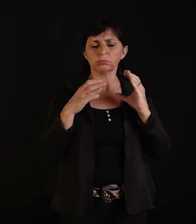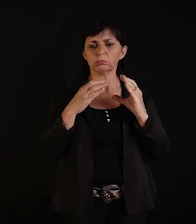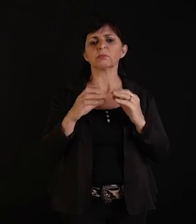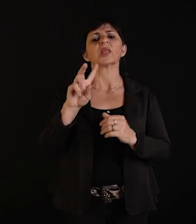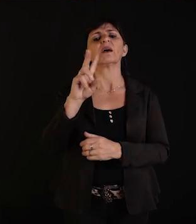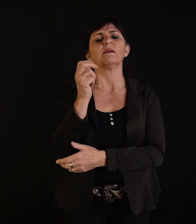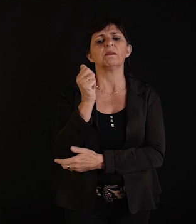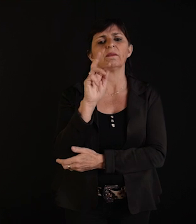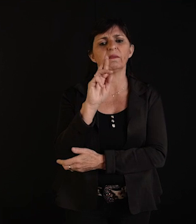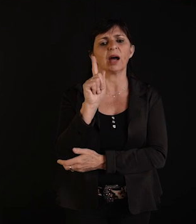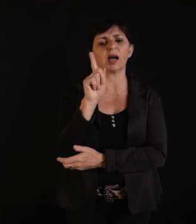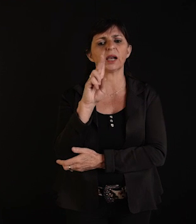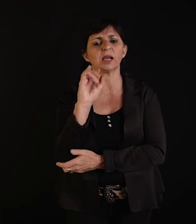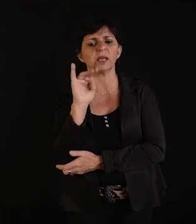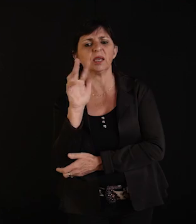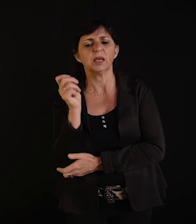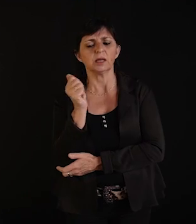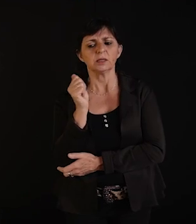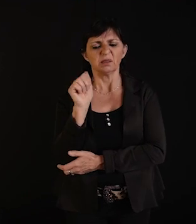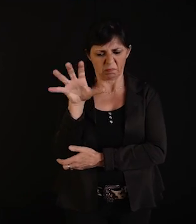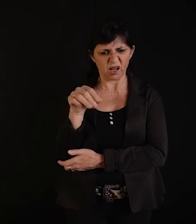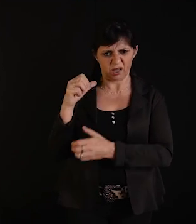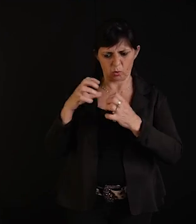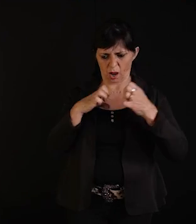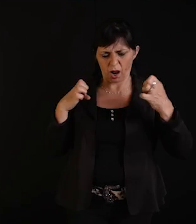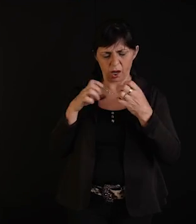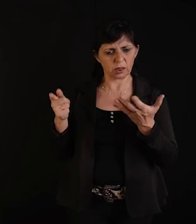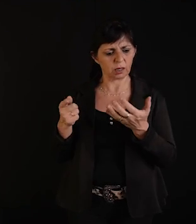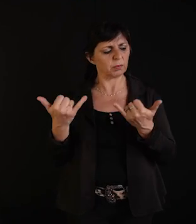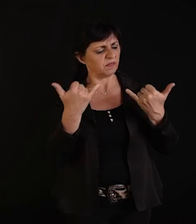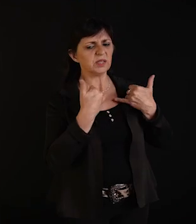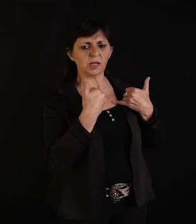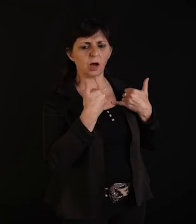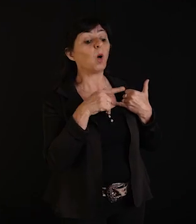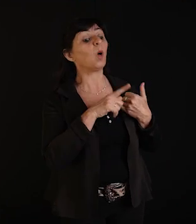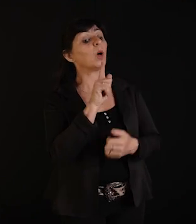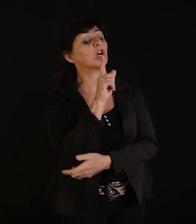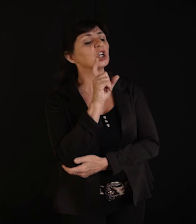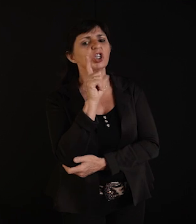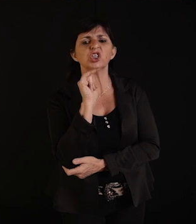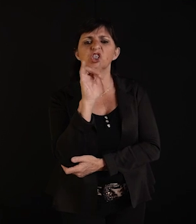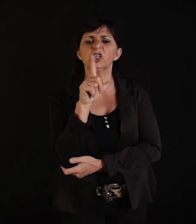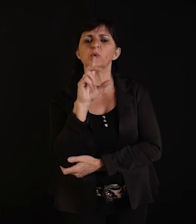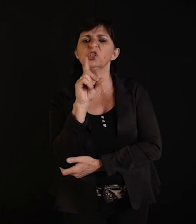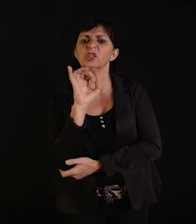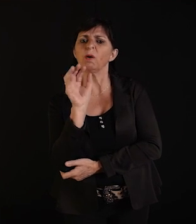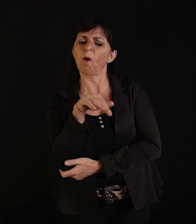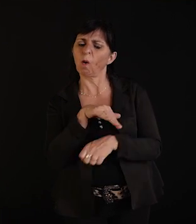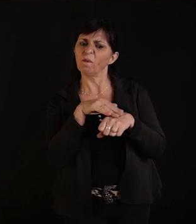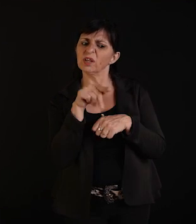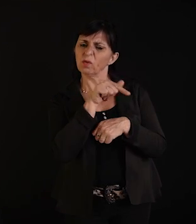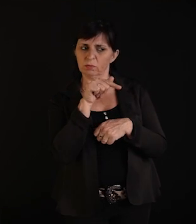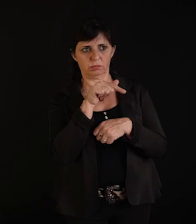bateria, cumprimentei, o Varguinhas estava pegando a gaita e falou: "Tudo bem, Varguinhas? Tudo bom. O Gildinho quer conversar com você." Pô, que legal, cara, que legal.